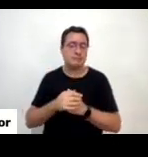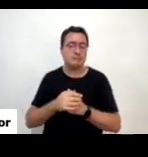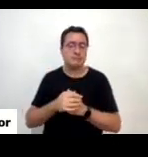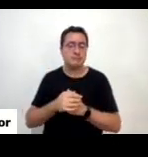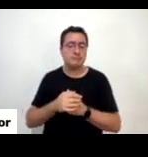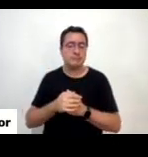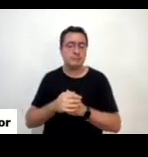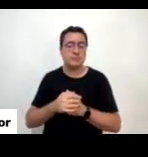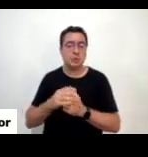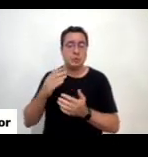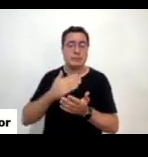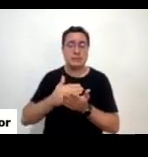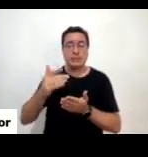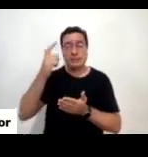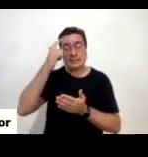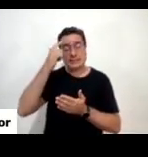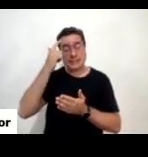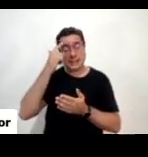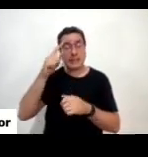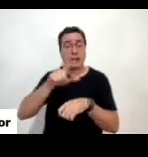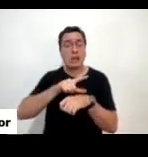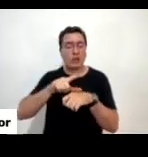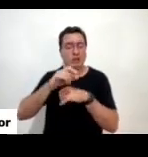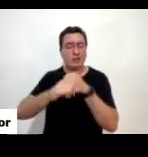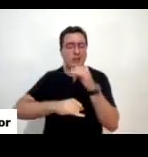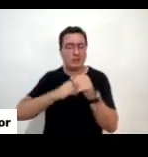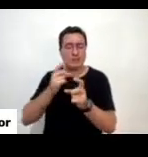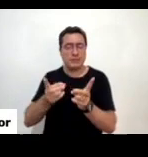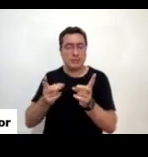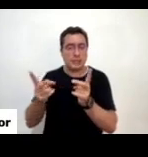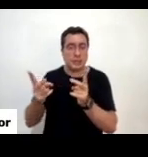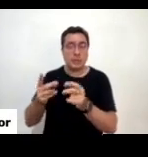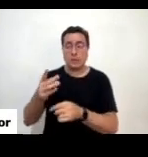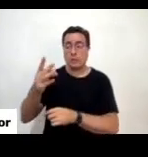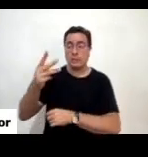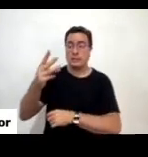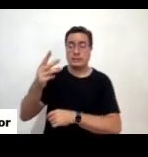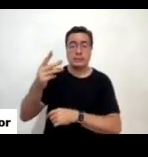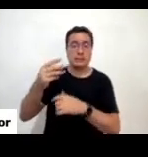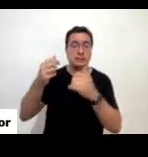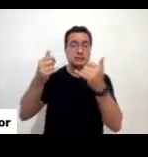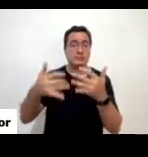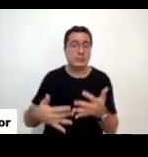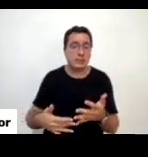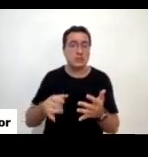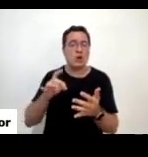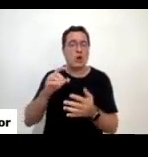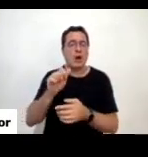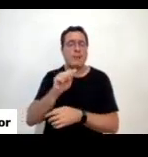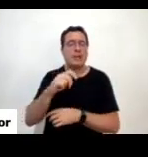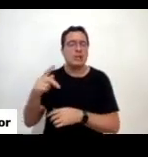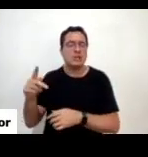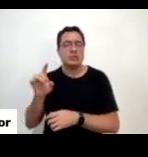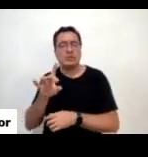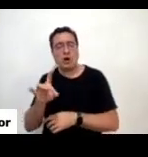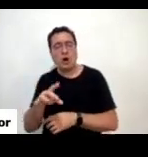Quando nós começamos a pensar em e-commerce, nós podemos então ir para o terceiro ponto, que não é simplesmente um aplicativo, não é então somente o sistema de